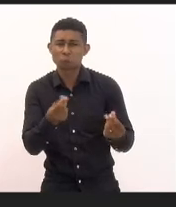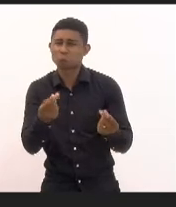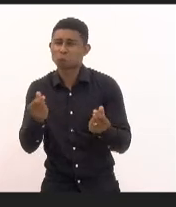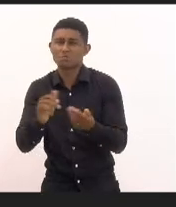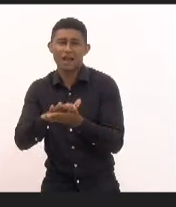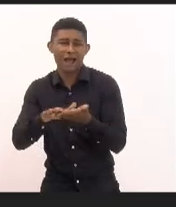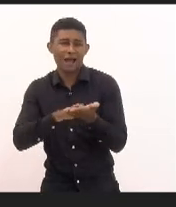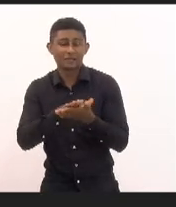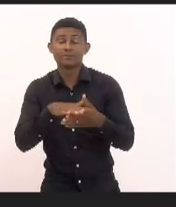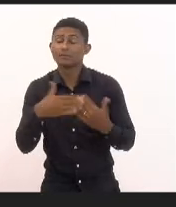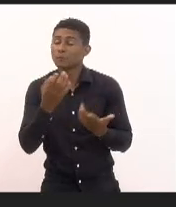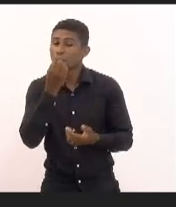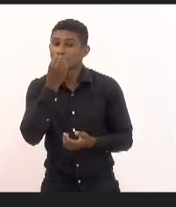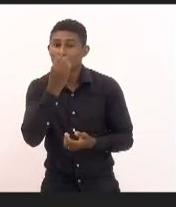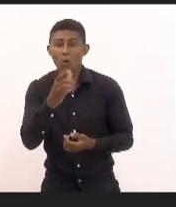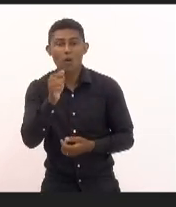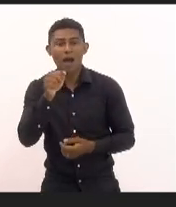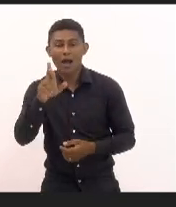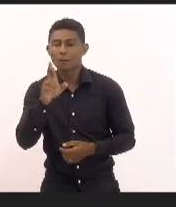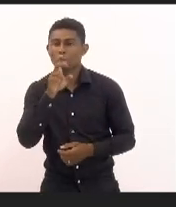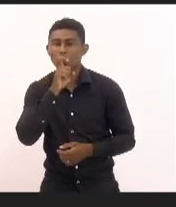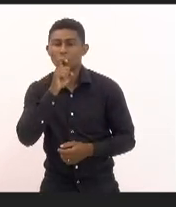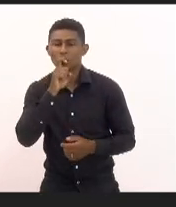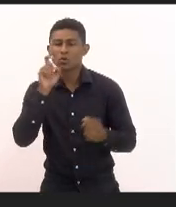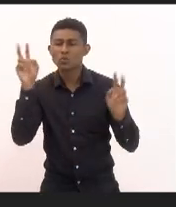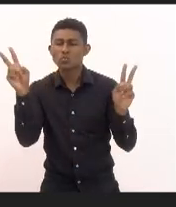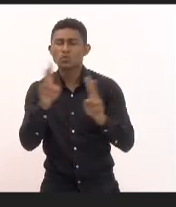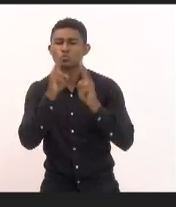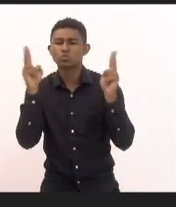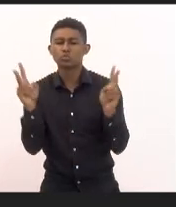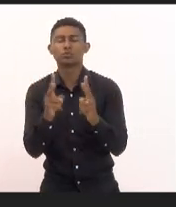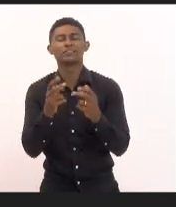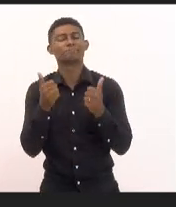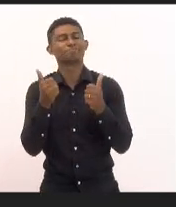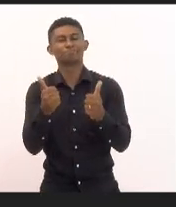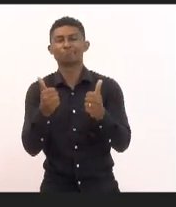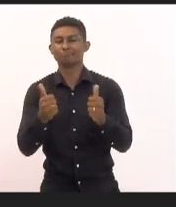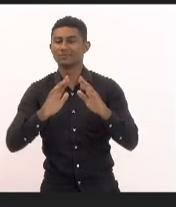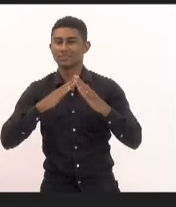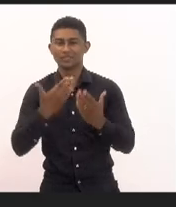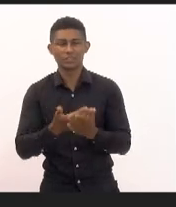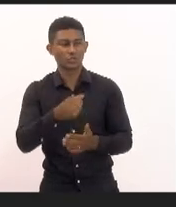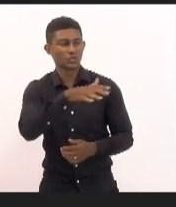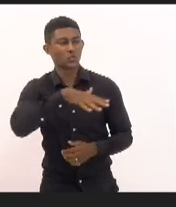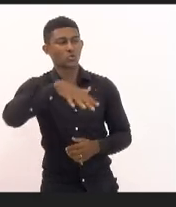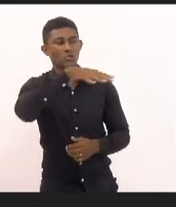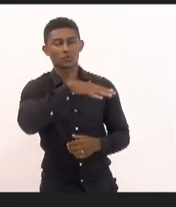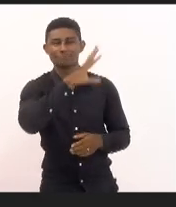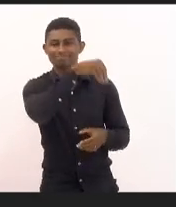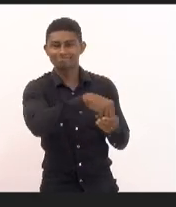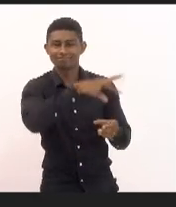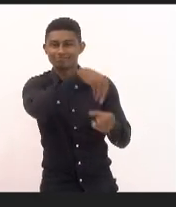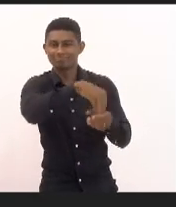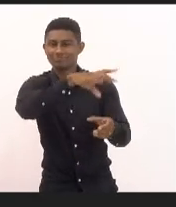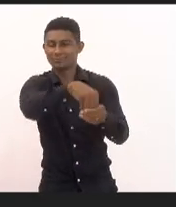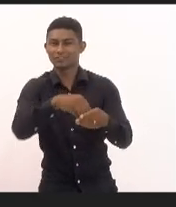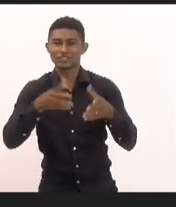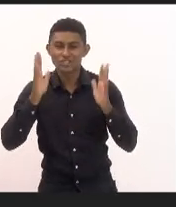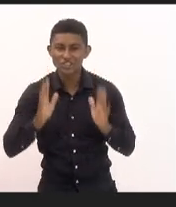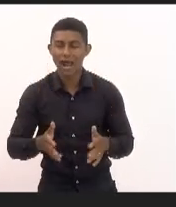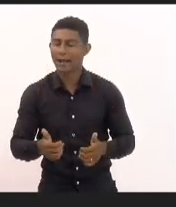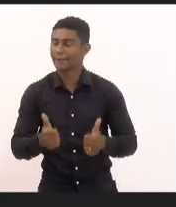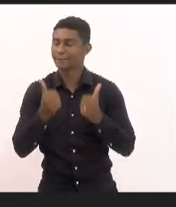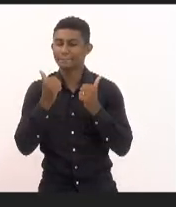em qualidade, essa questão, quando estiverem todas as escolas climatizadas. E os alunos